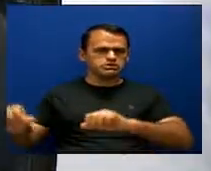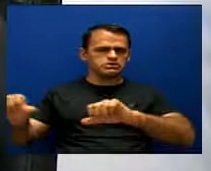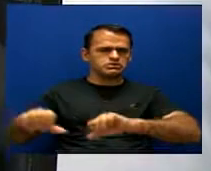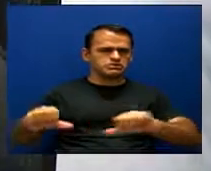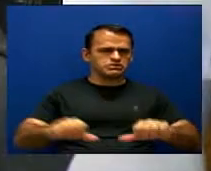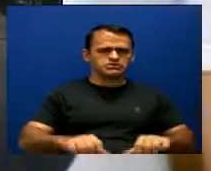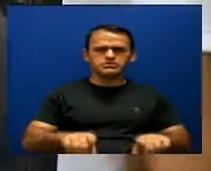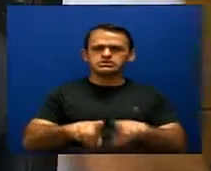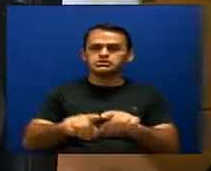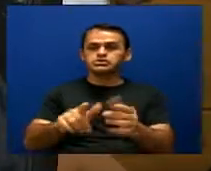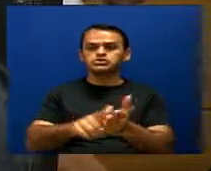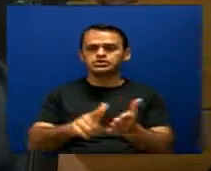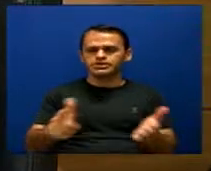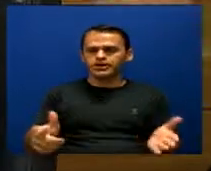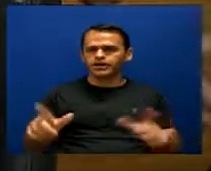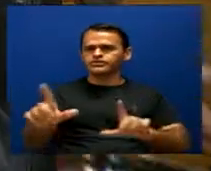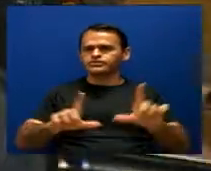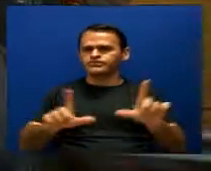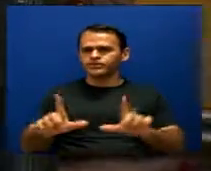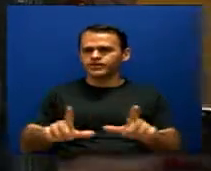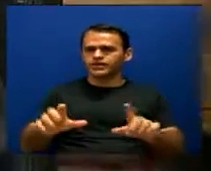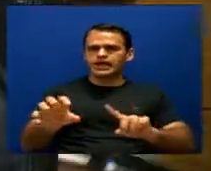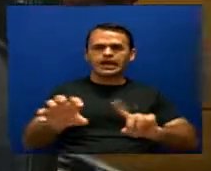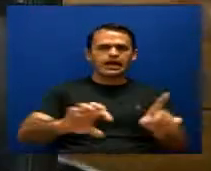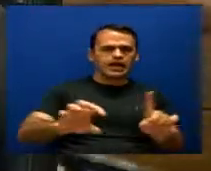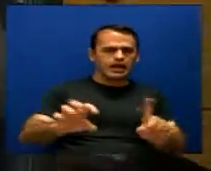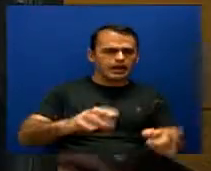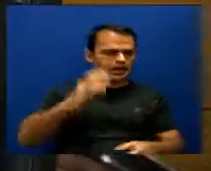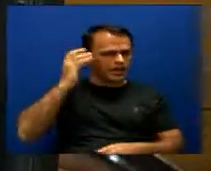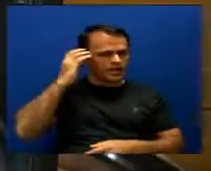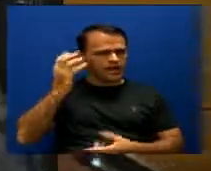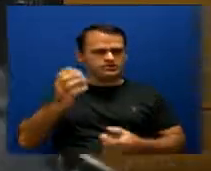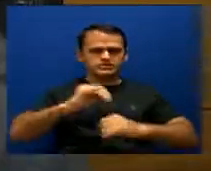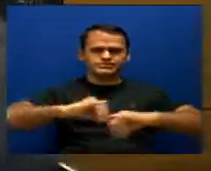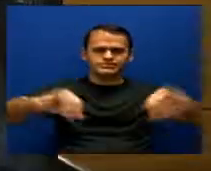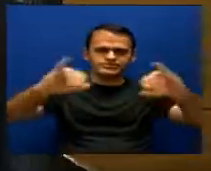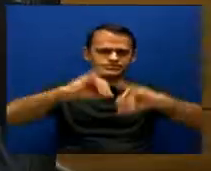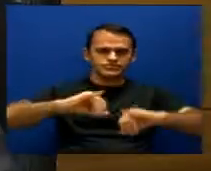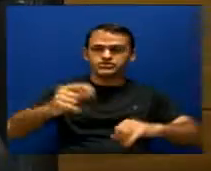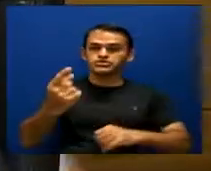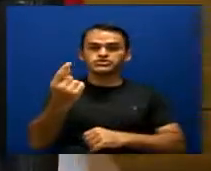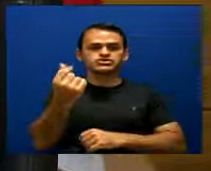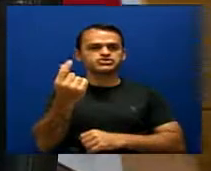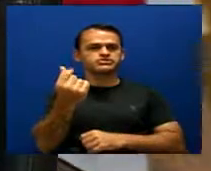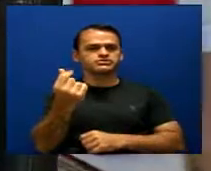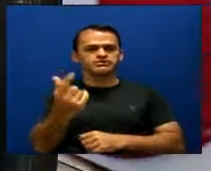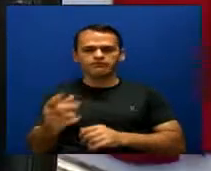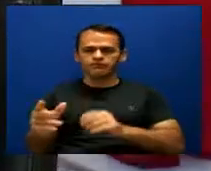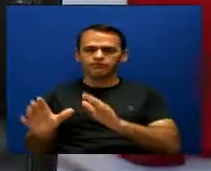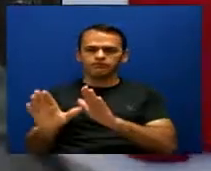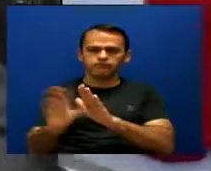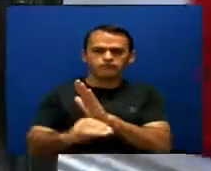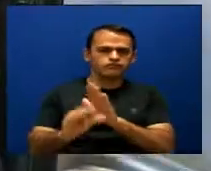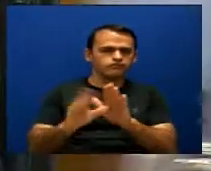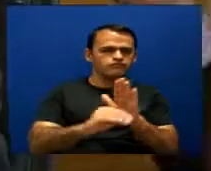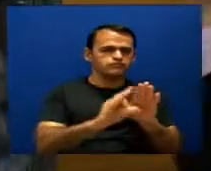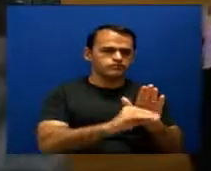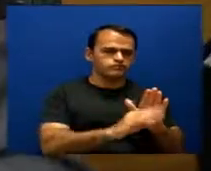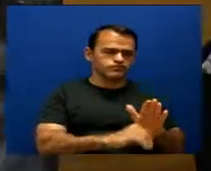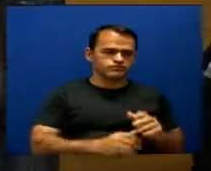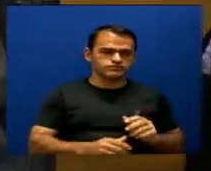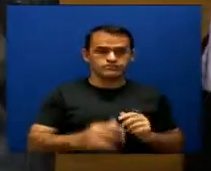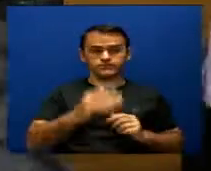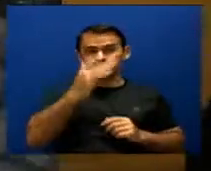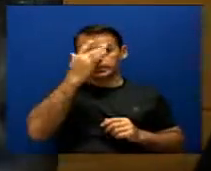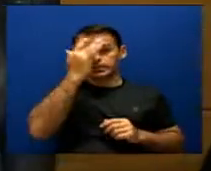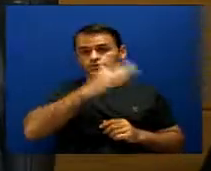matérias dos jornais, das TVs, das rádios, informando esse rombo, desse desvio que ocorreu aí na Santa Casa, cria-se